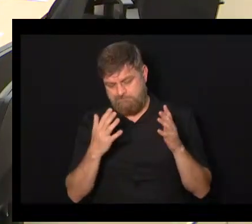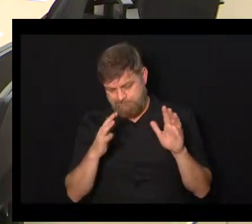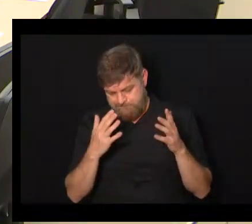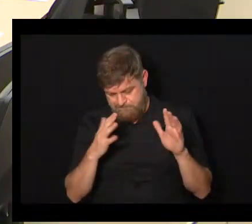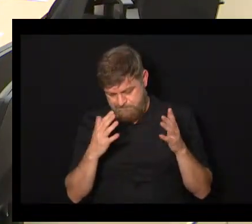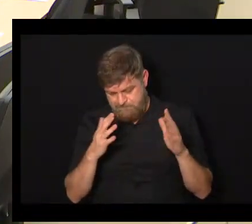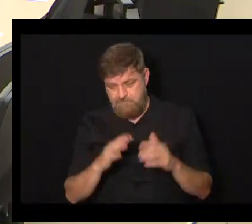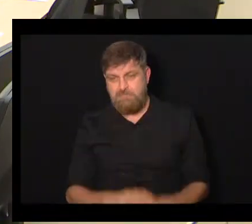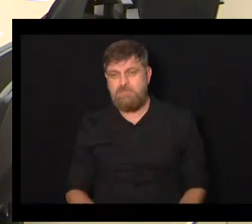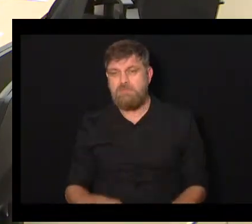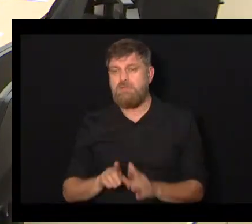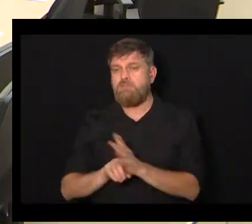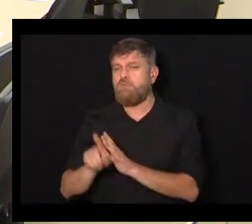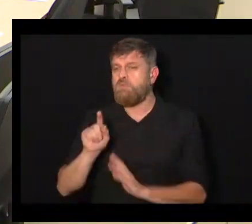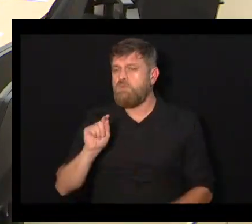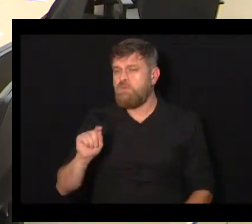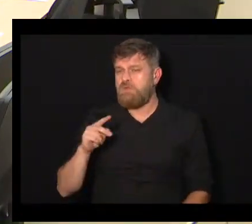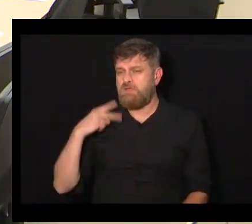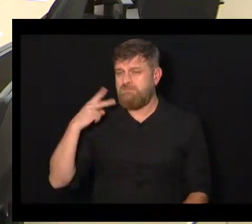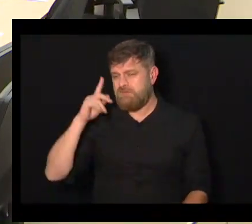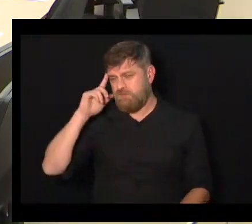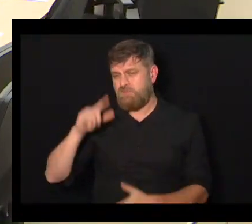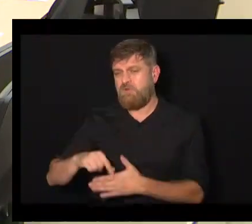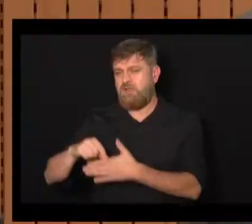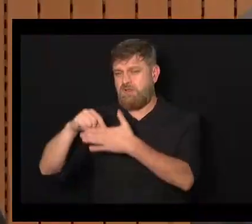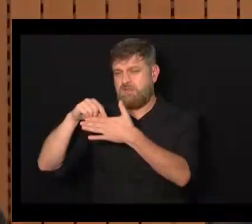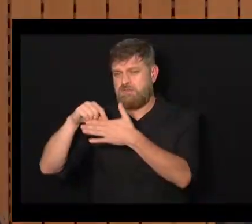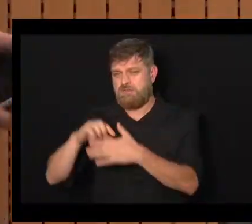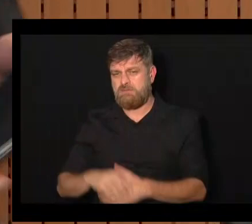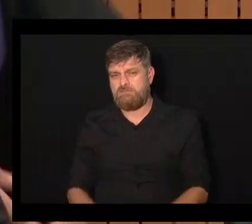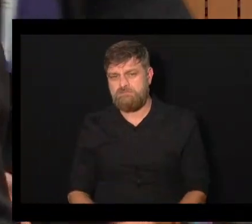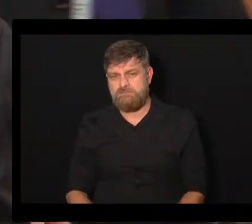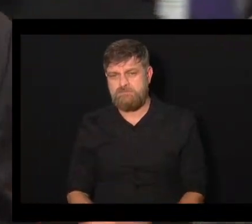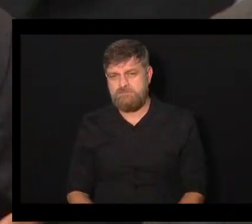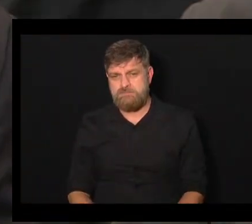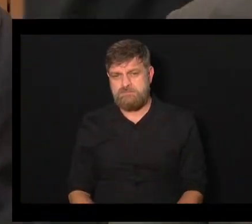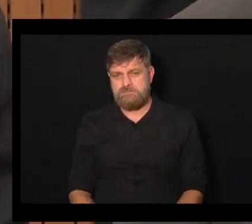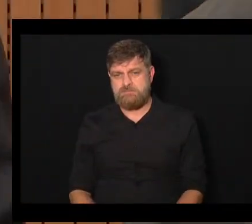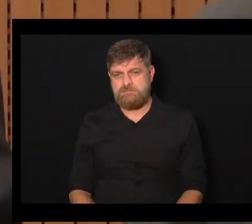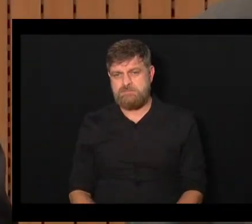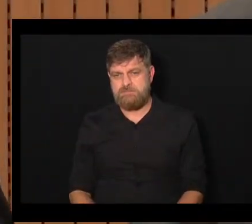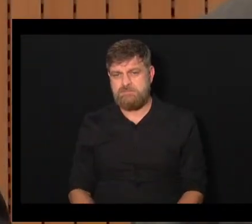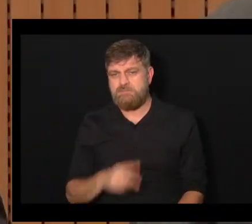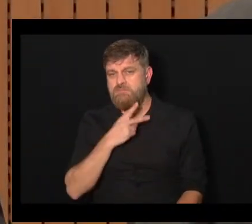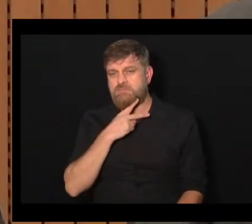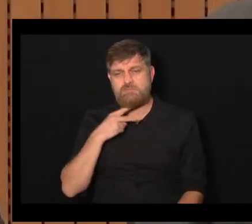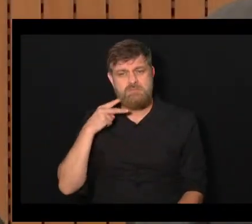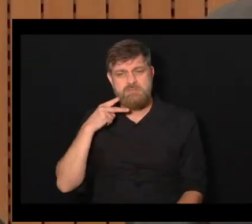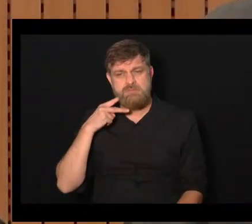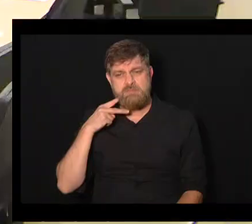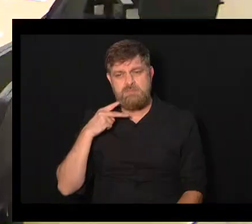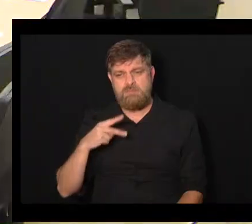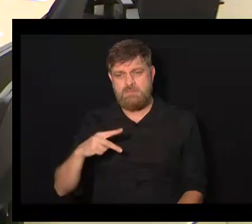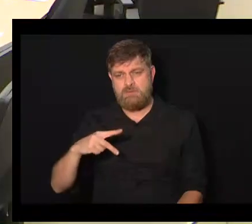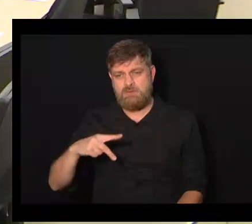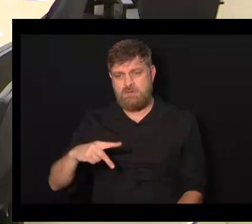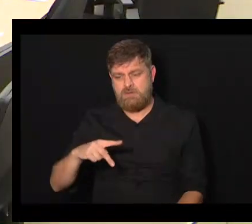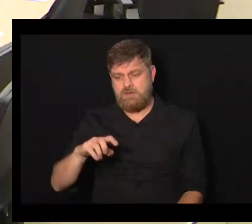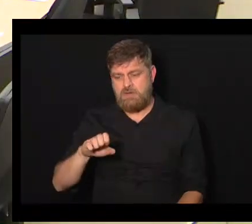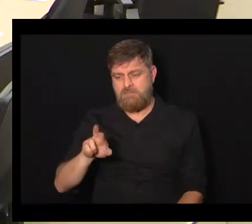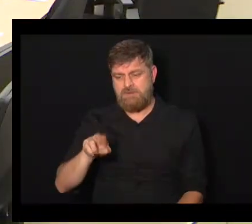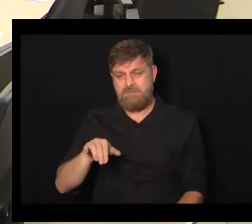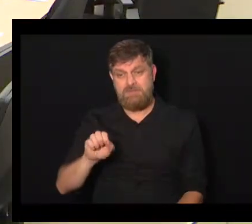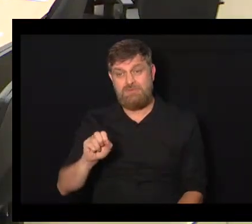Campos Filho, próximo vereador inscrito, tempo de liderança. Vereador Pirmino Monteiro, Vossa Excelência tem a tribuna por até...